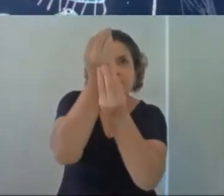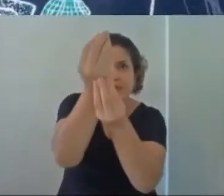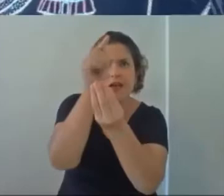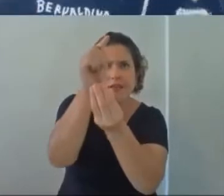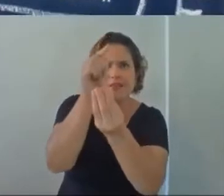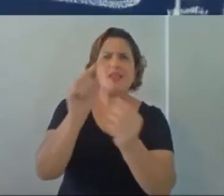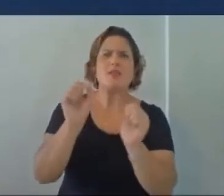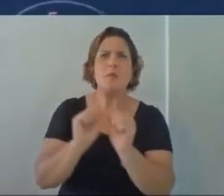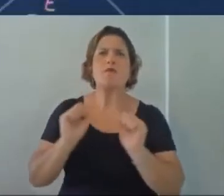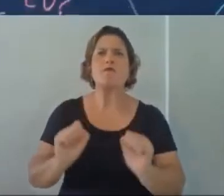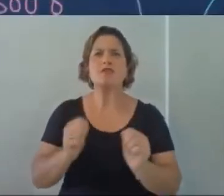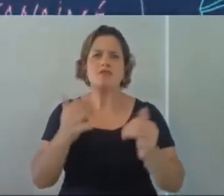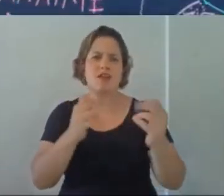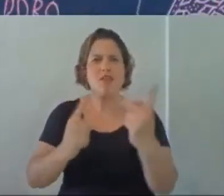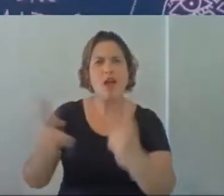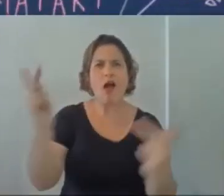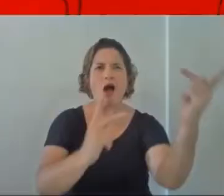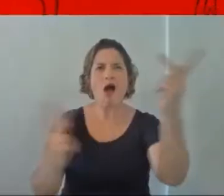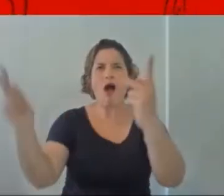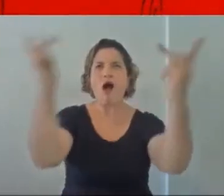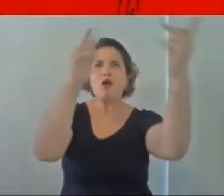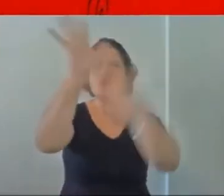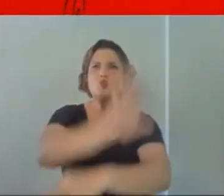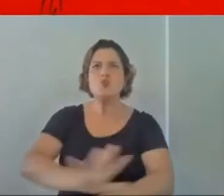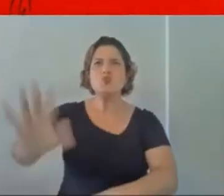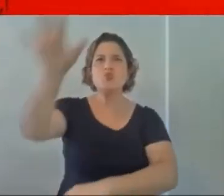parede da exposição.